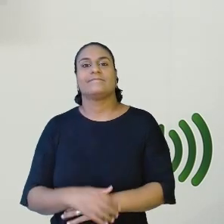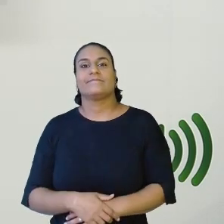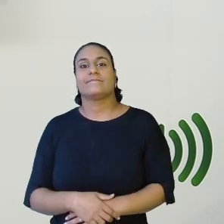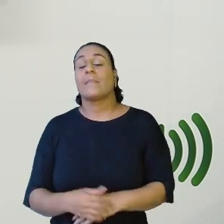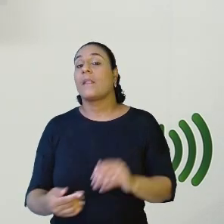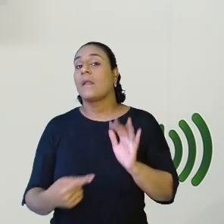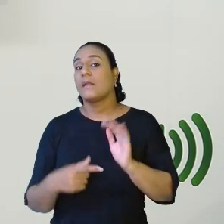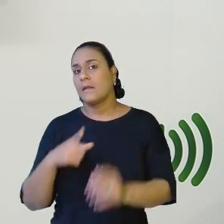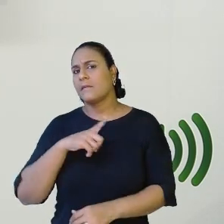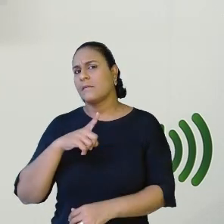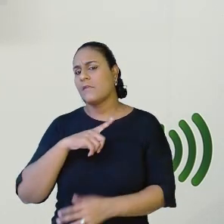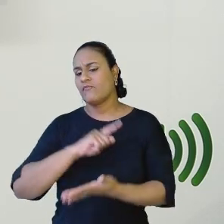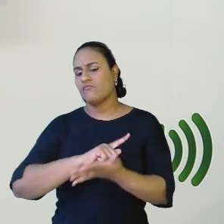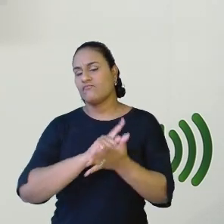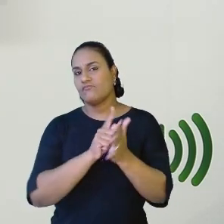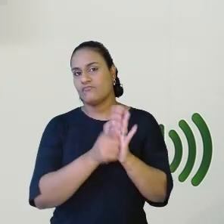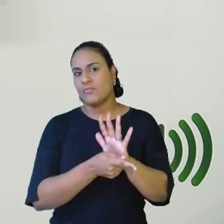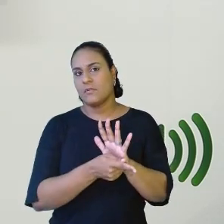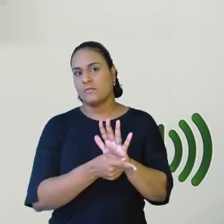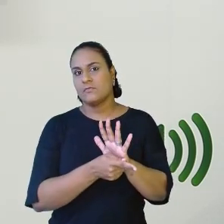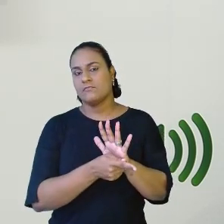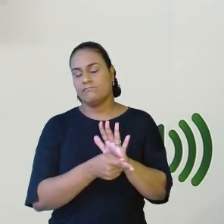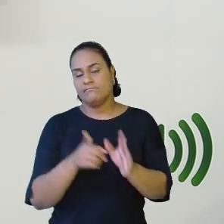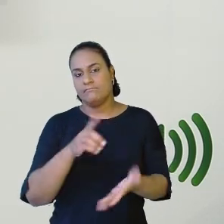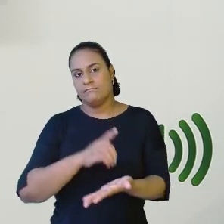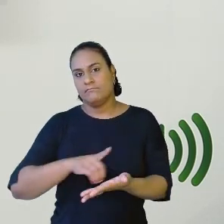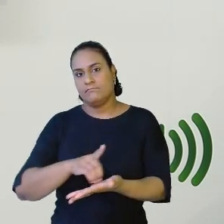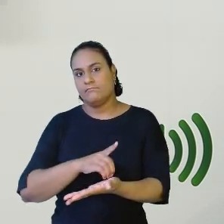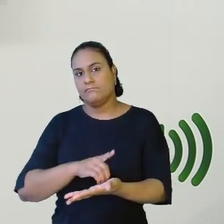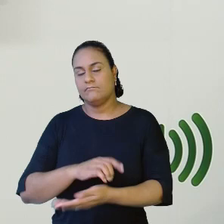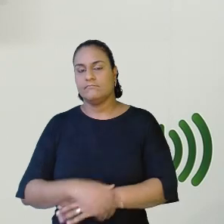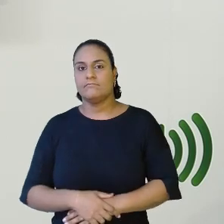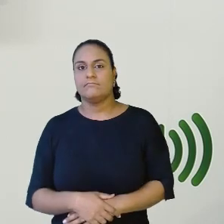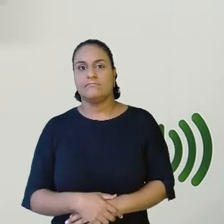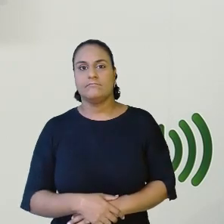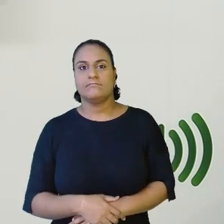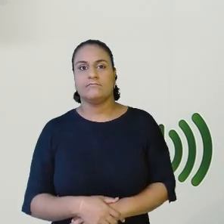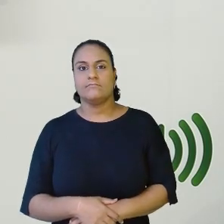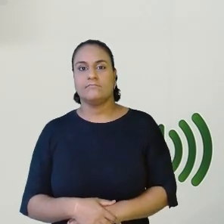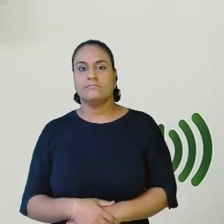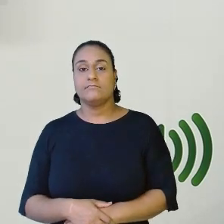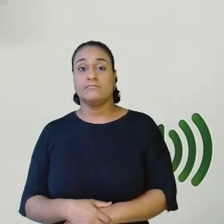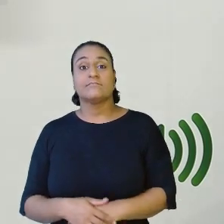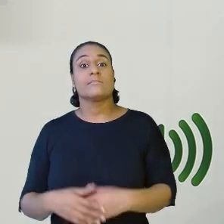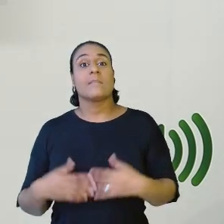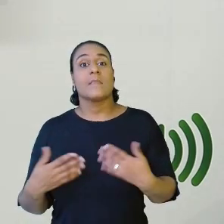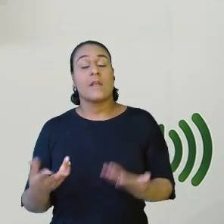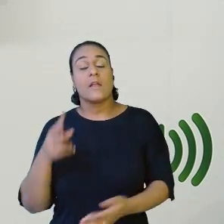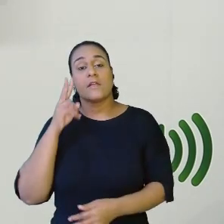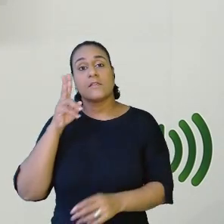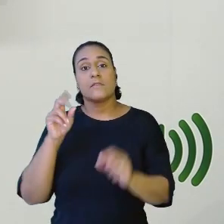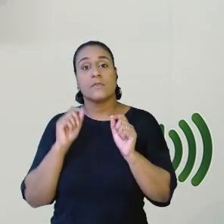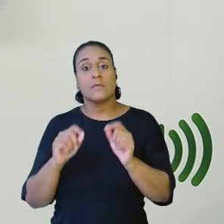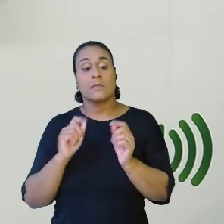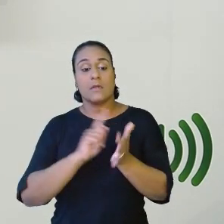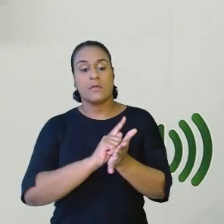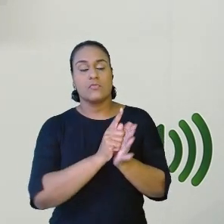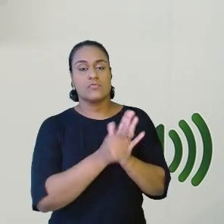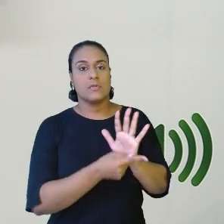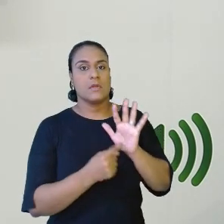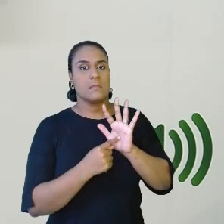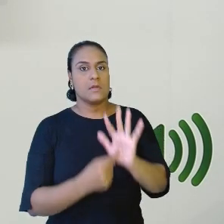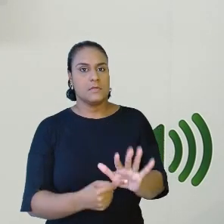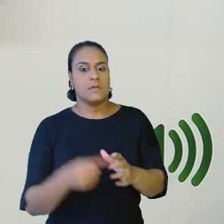trouxe esse gênero digital. E aí, a gente viu que esses gêneros, eles